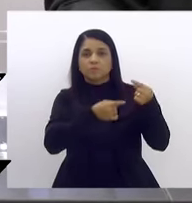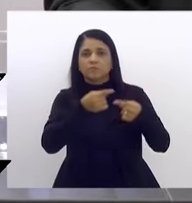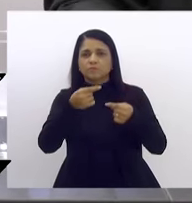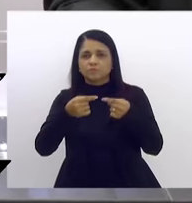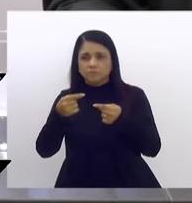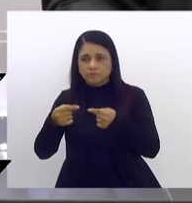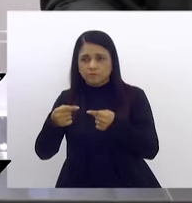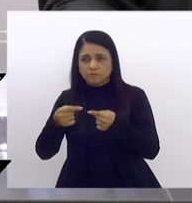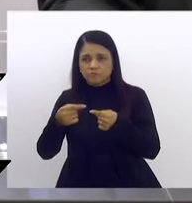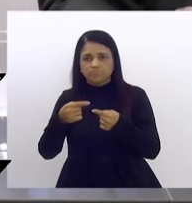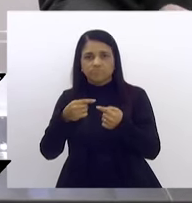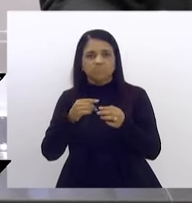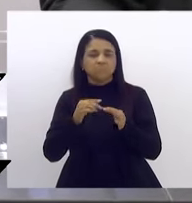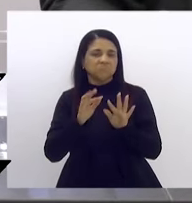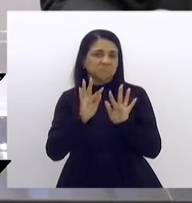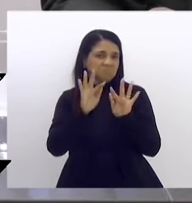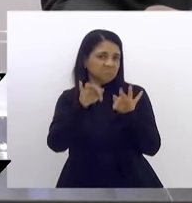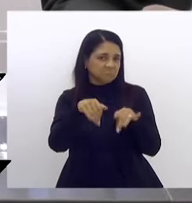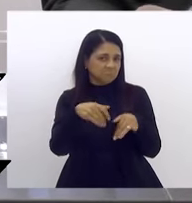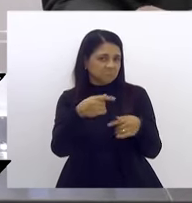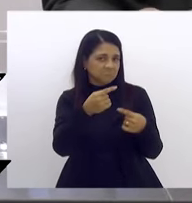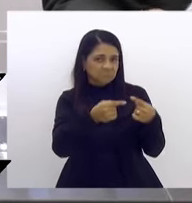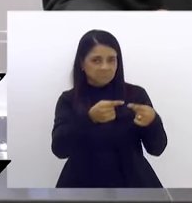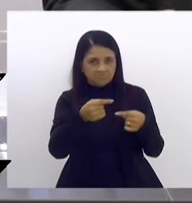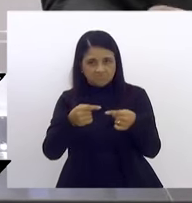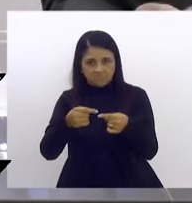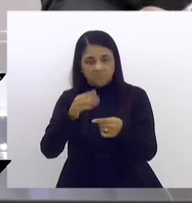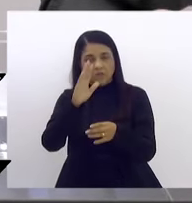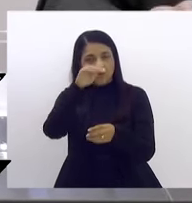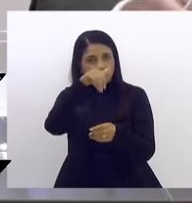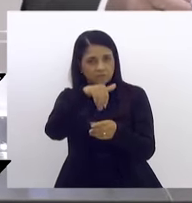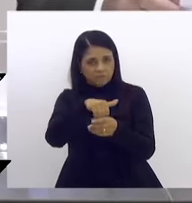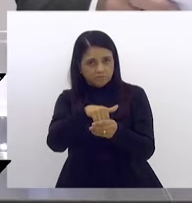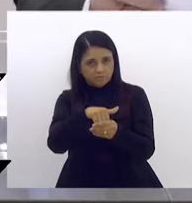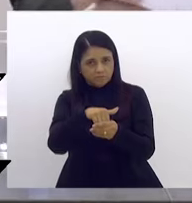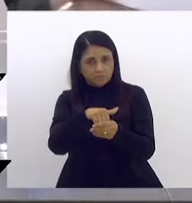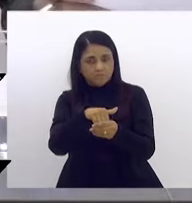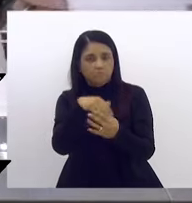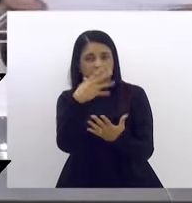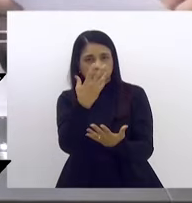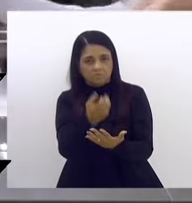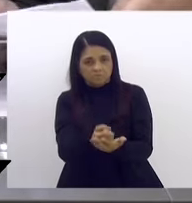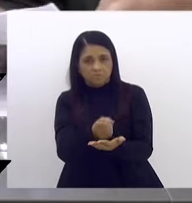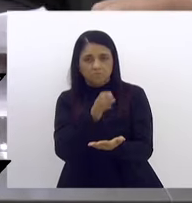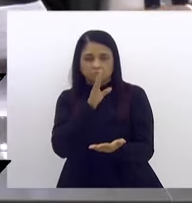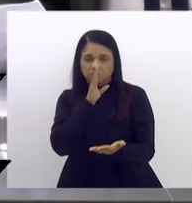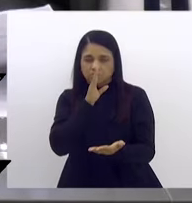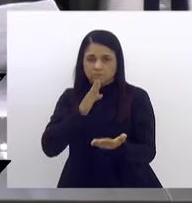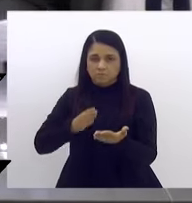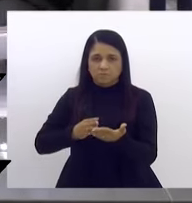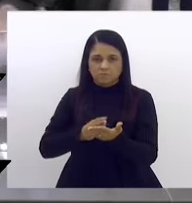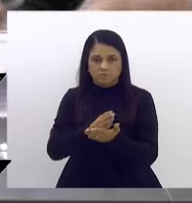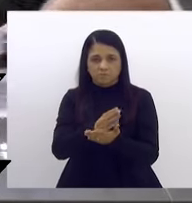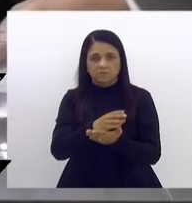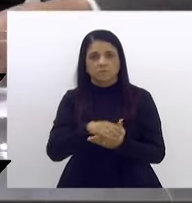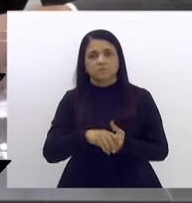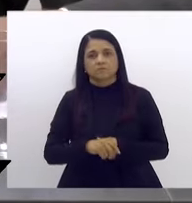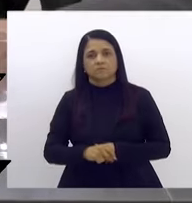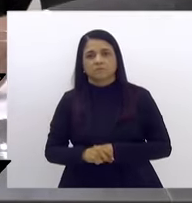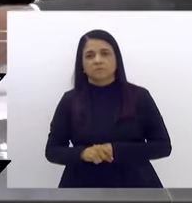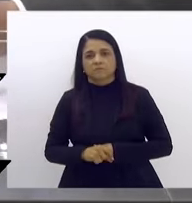discutir não havendo Quem Queira discutir votação senhora que aprova permaneçam Como estão